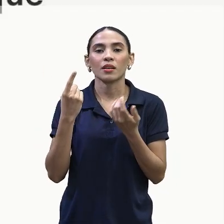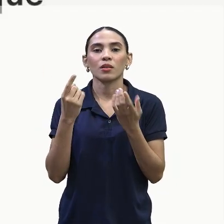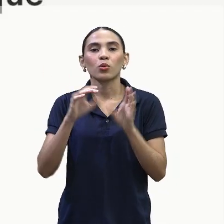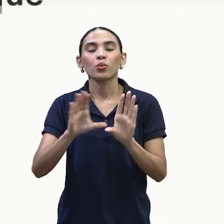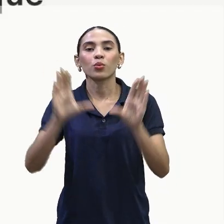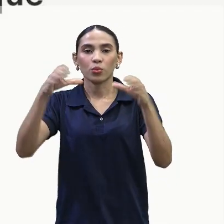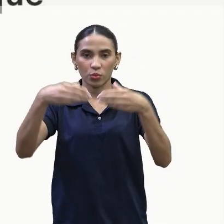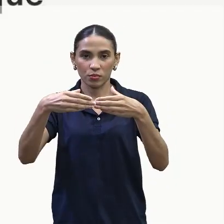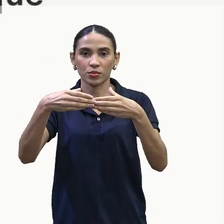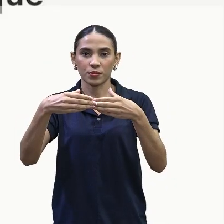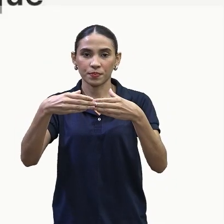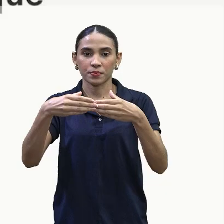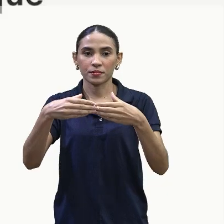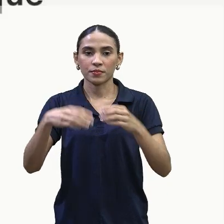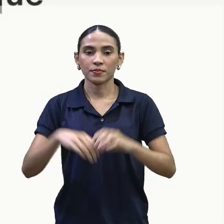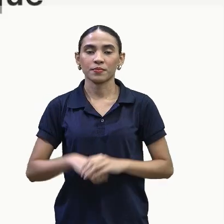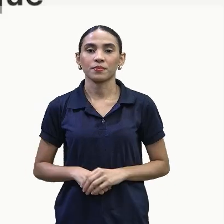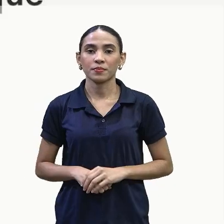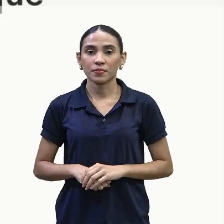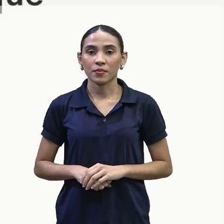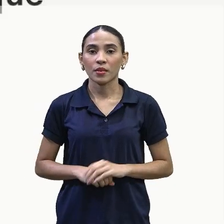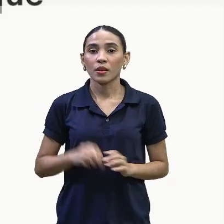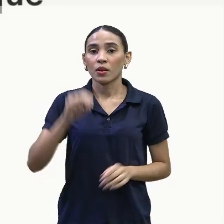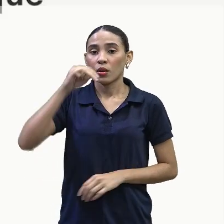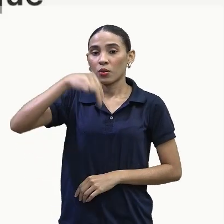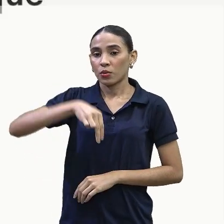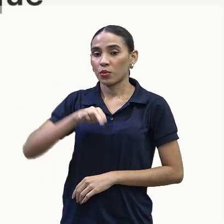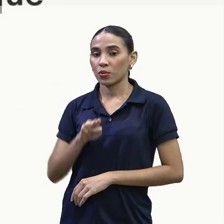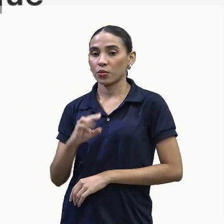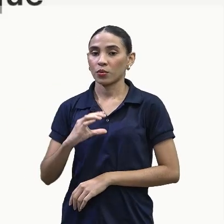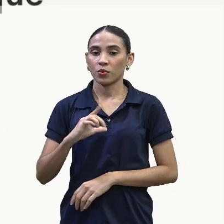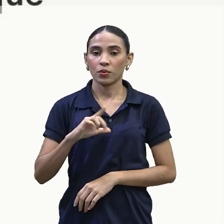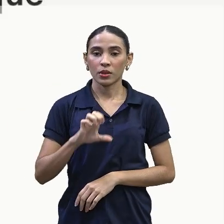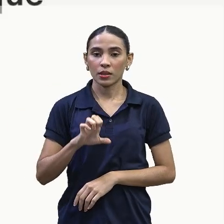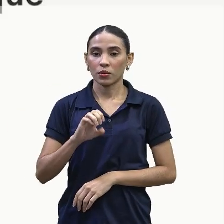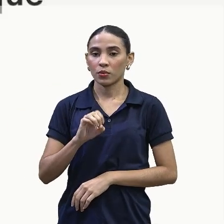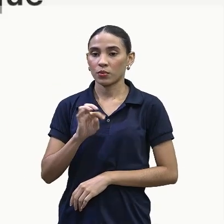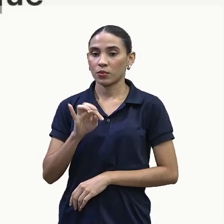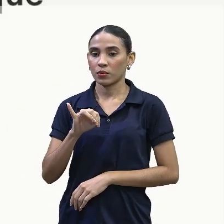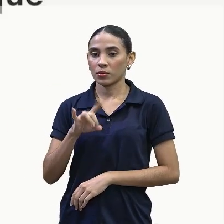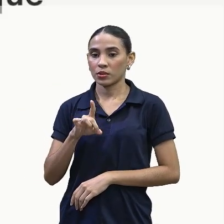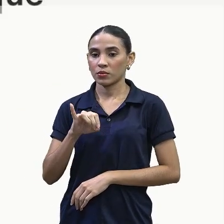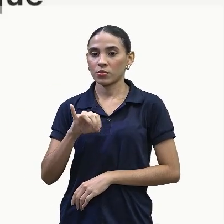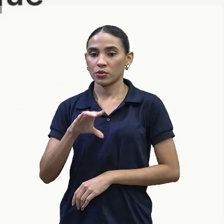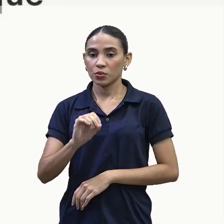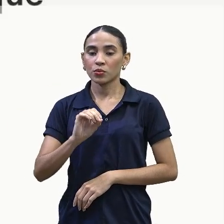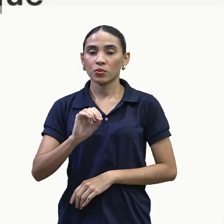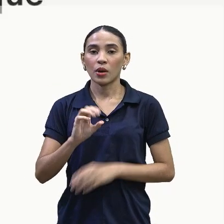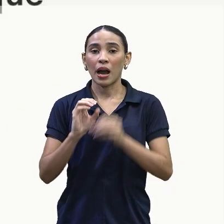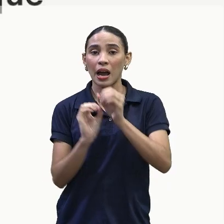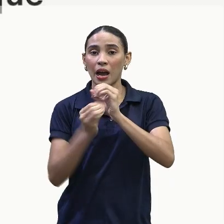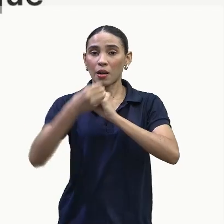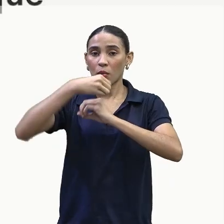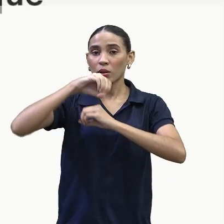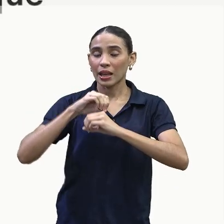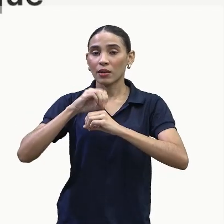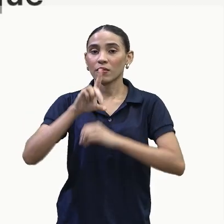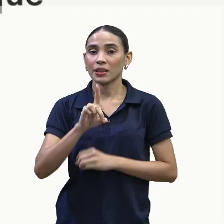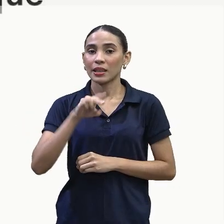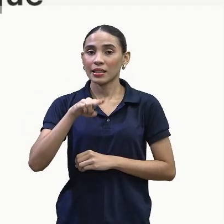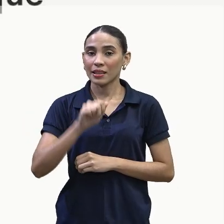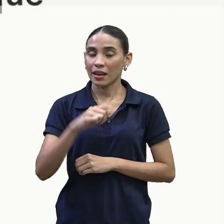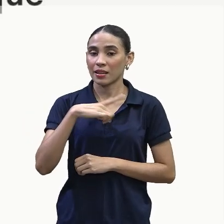composição de nucleotídeos que a molécula de DNA